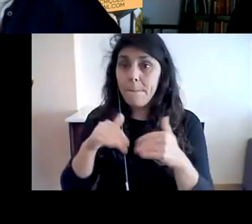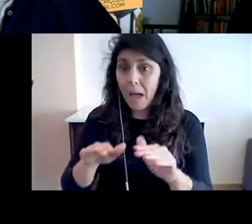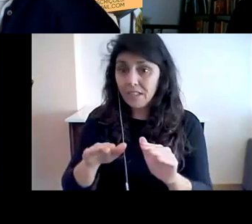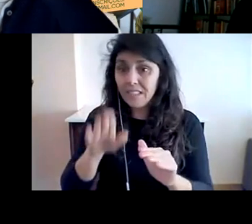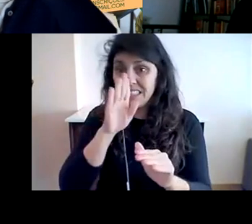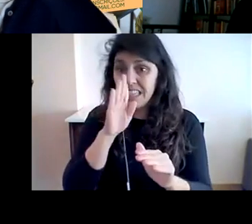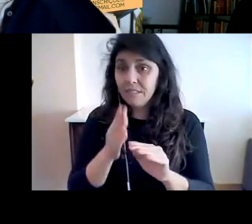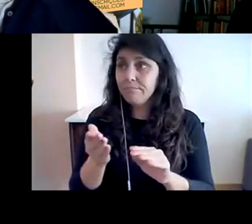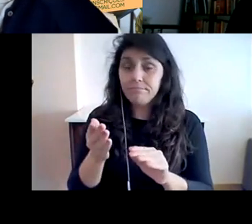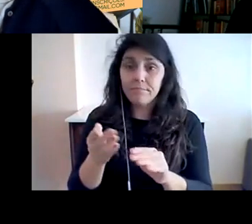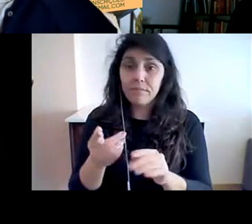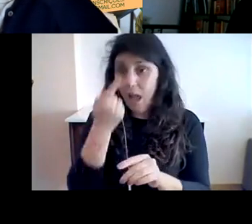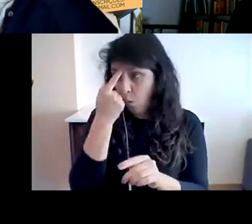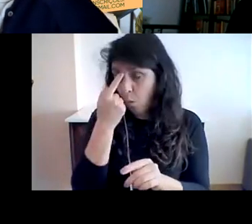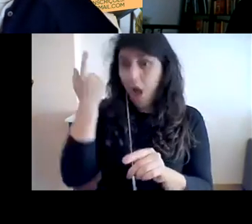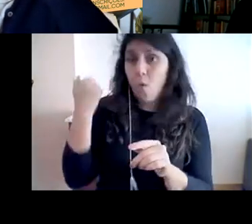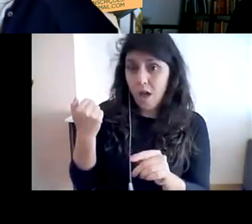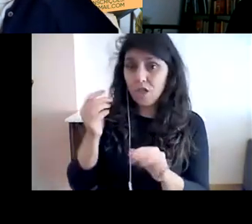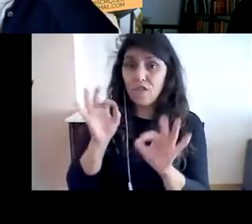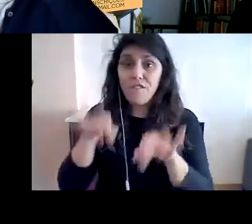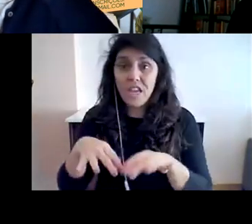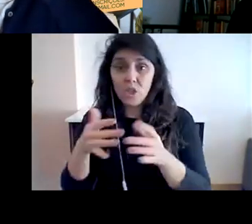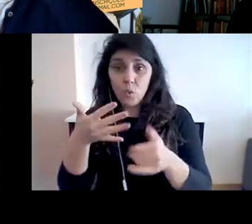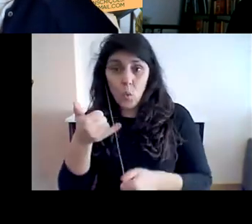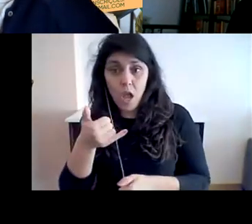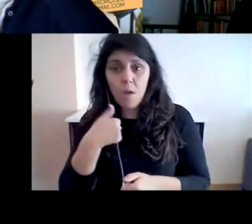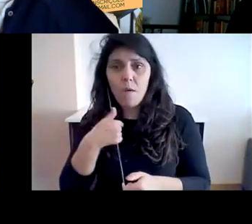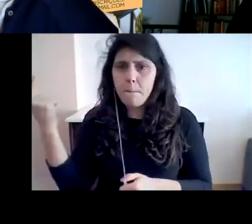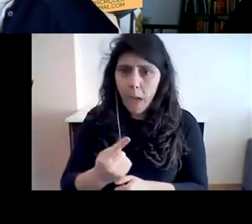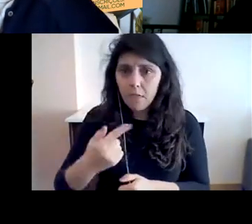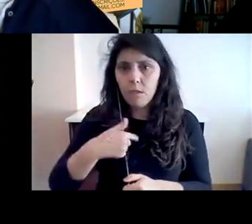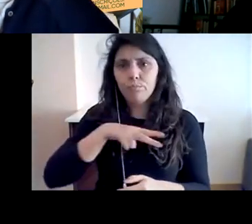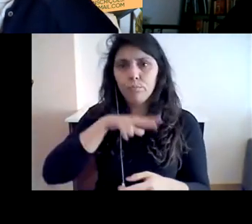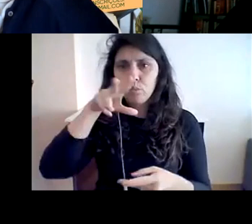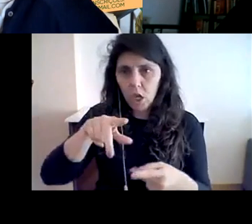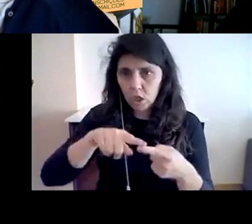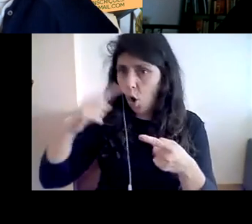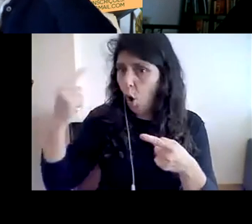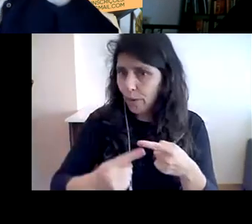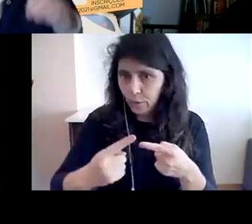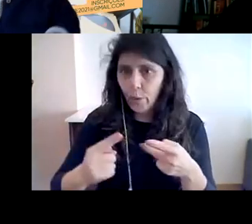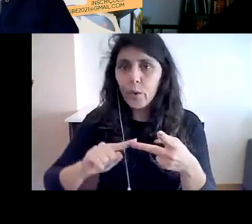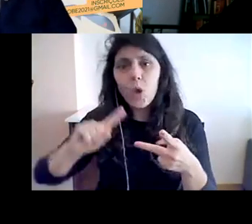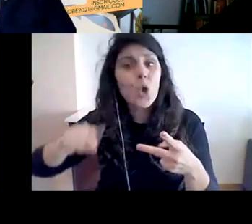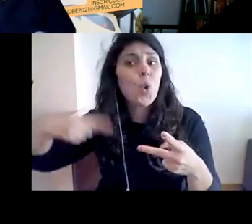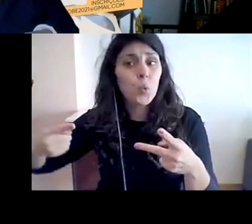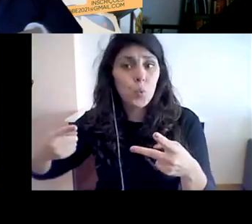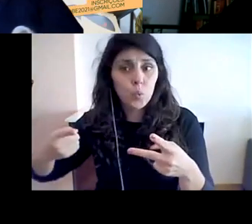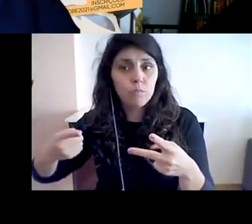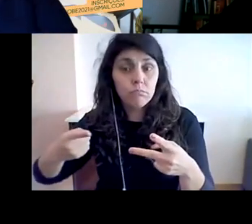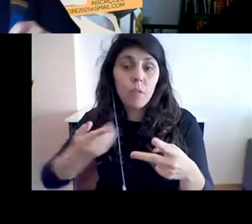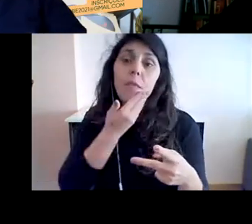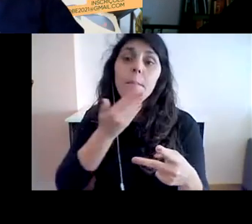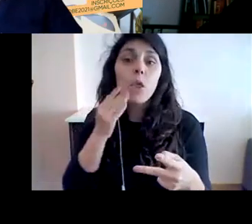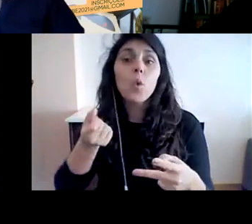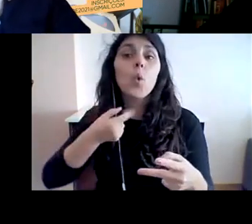o 12º ano do ano anterior, tinha que fazer o português obrigatoriamente e um outro exame de ingresso mediante o